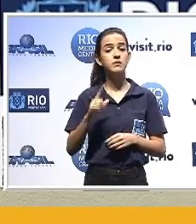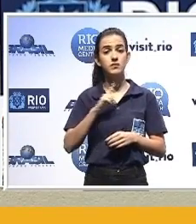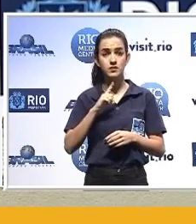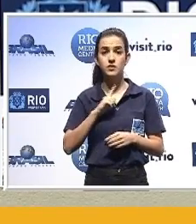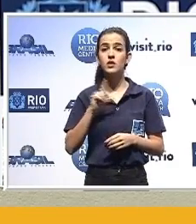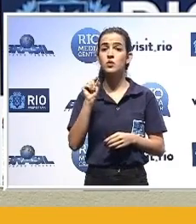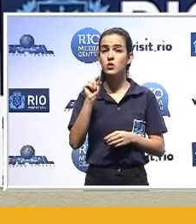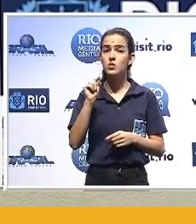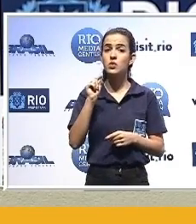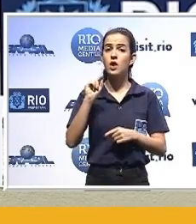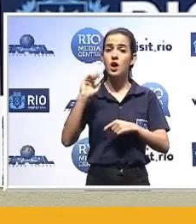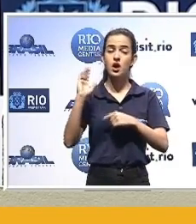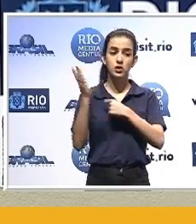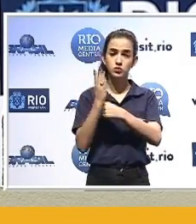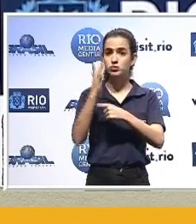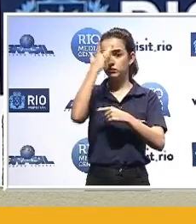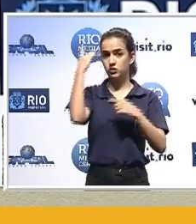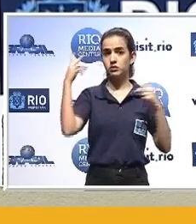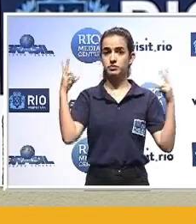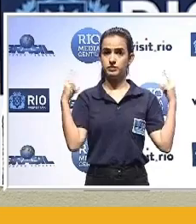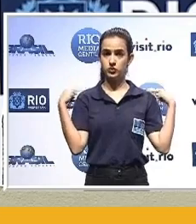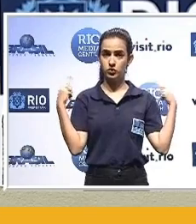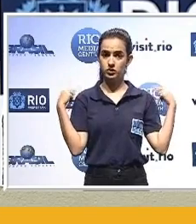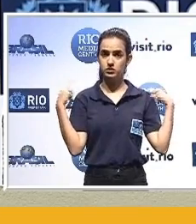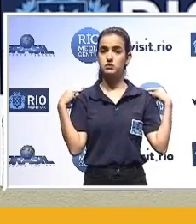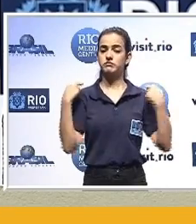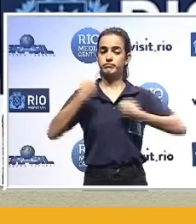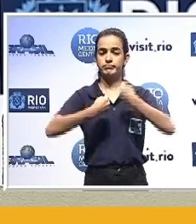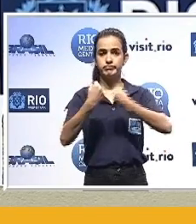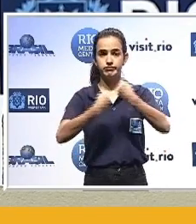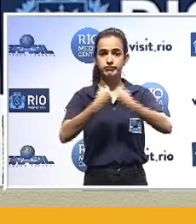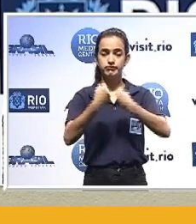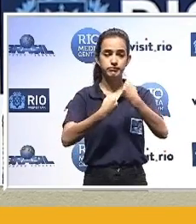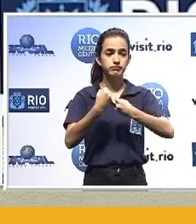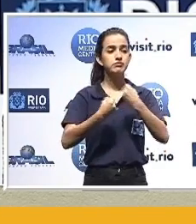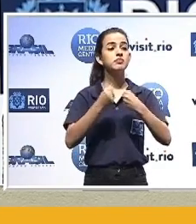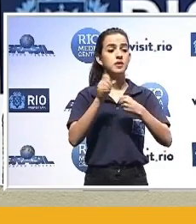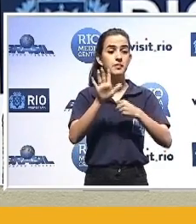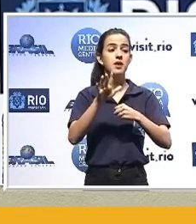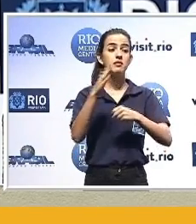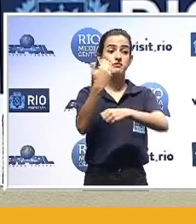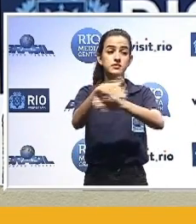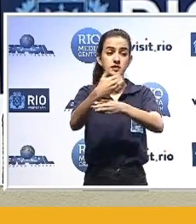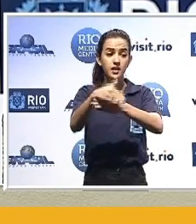colaboração do condutor, do motorista, mas os táxis